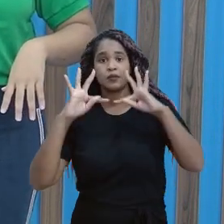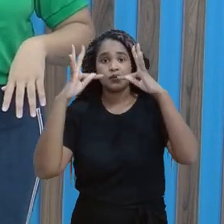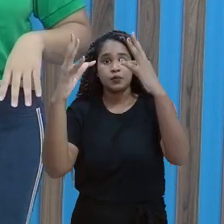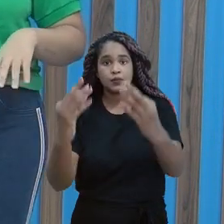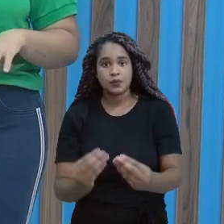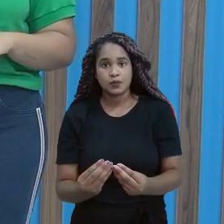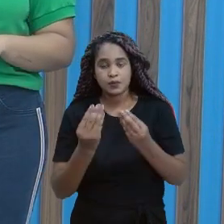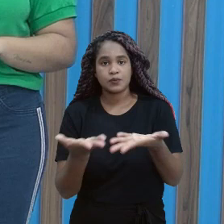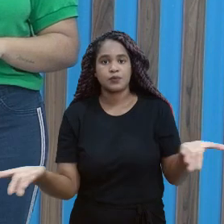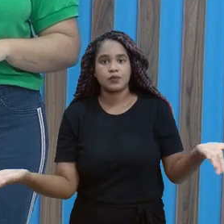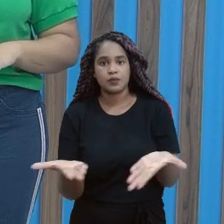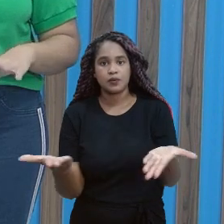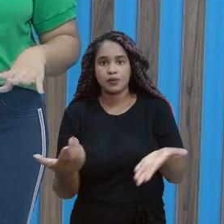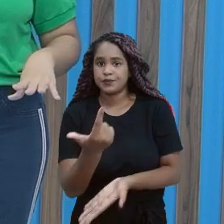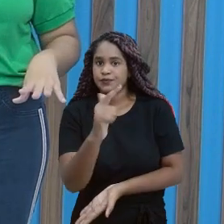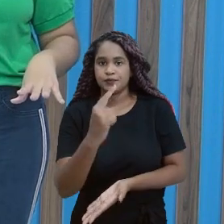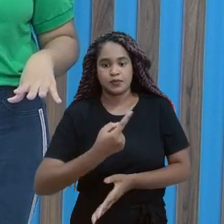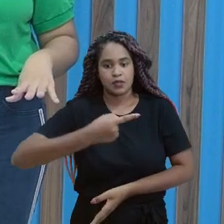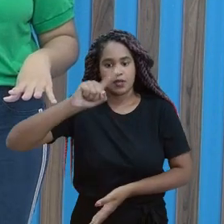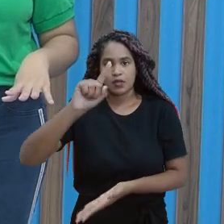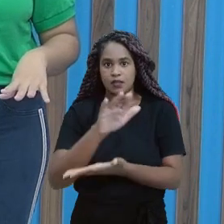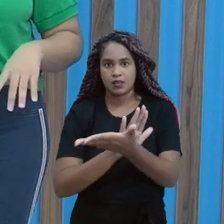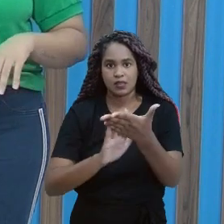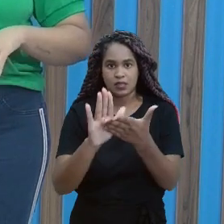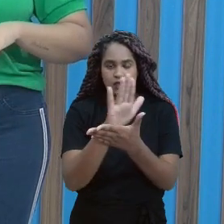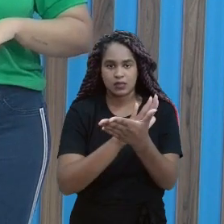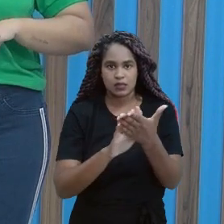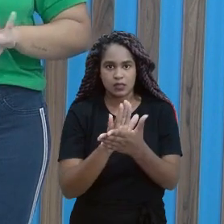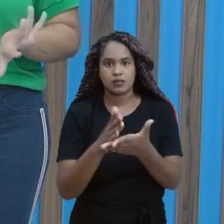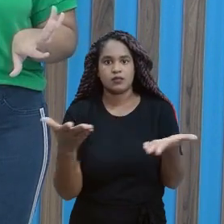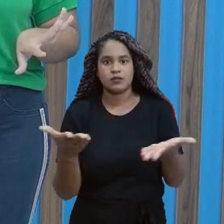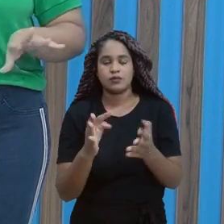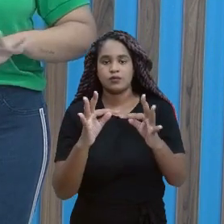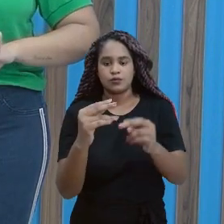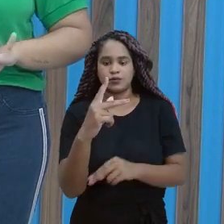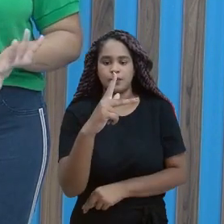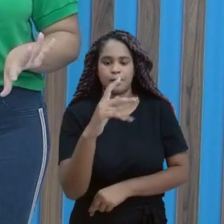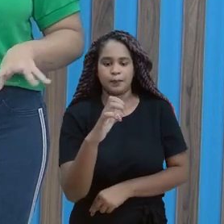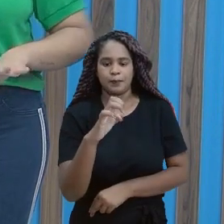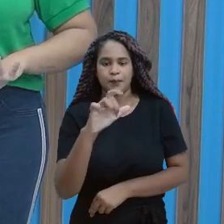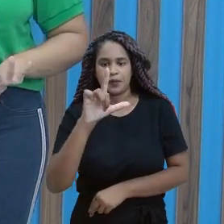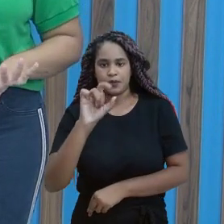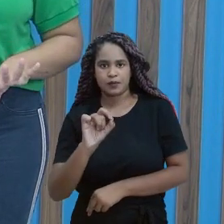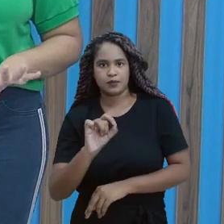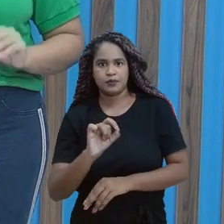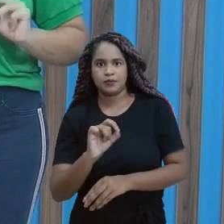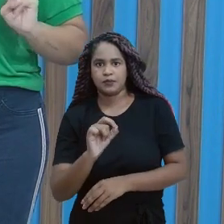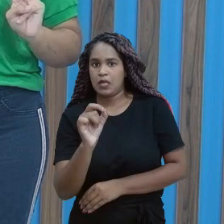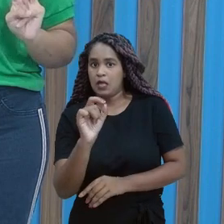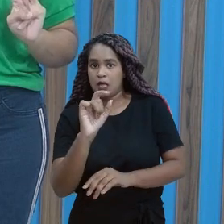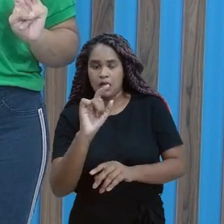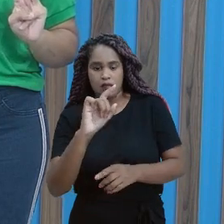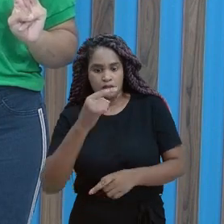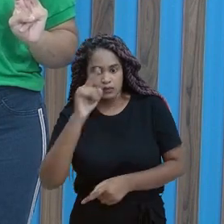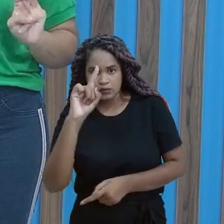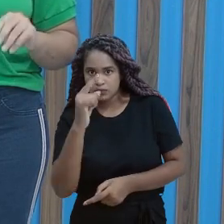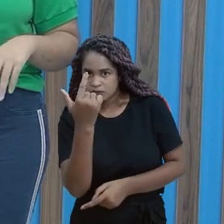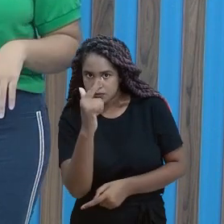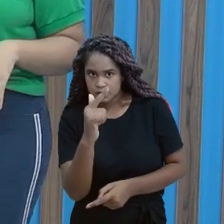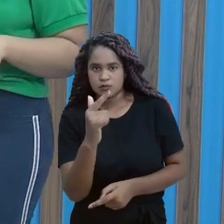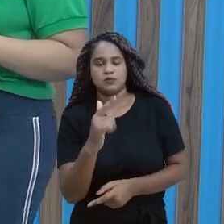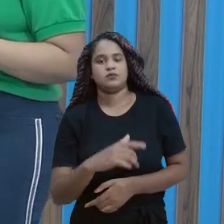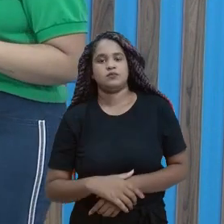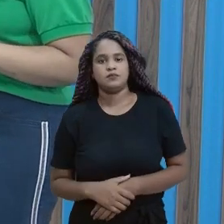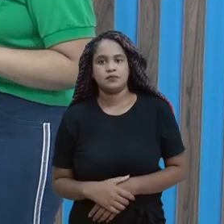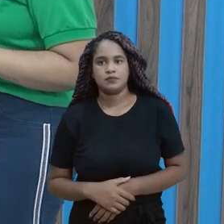escrever pelo agora são sem acento gráfico. Então, elas ficam pelo normal, sem acento. As 3 formas de escrever, tá